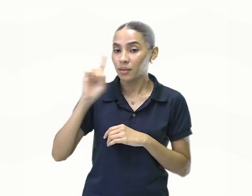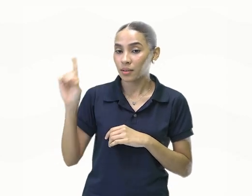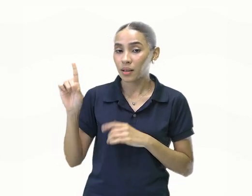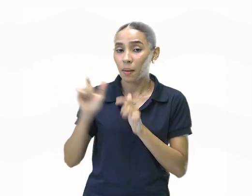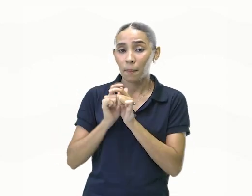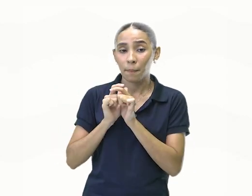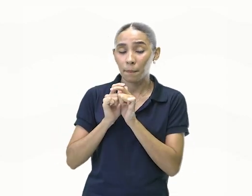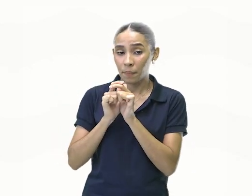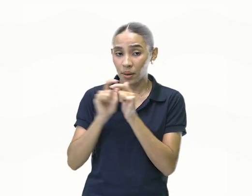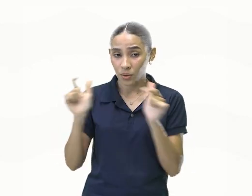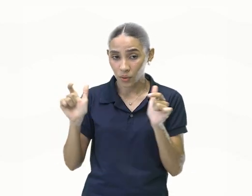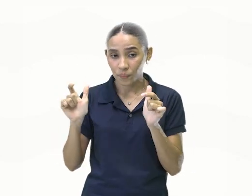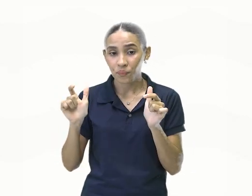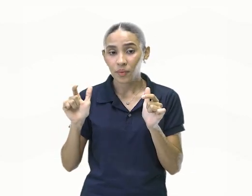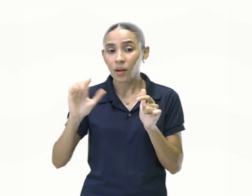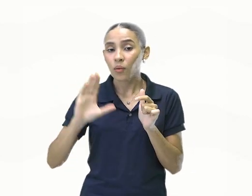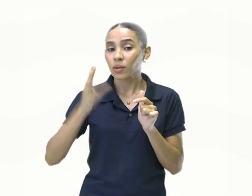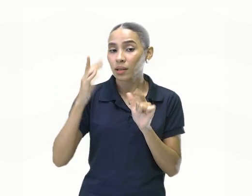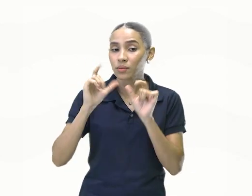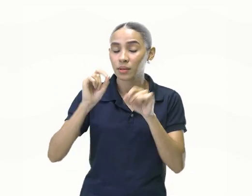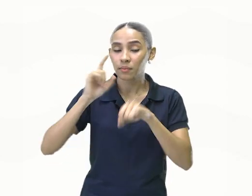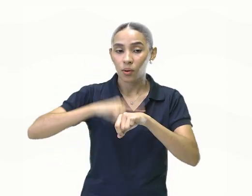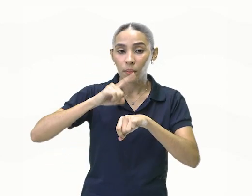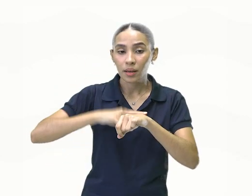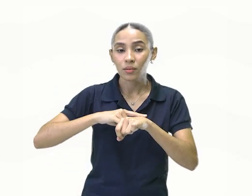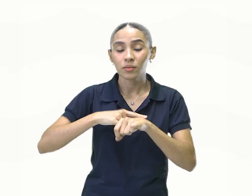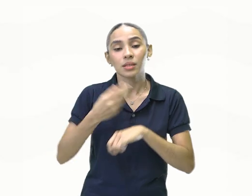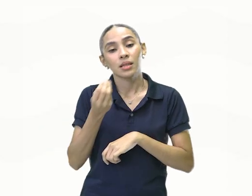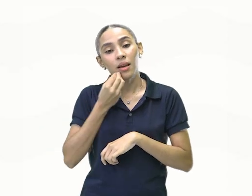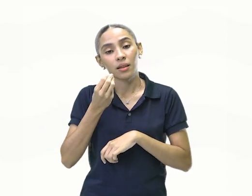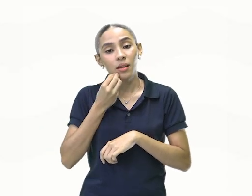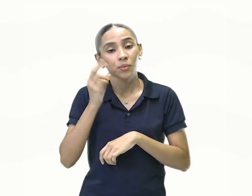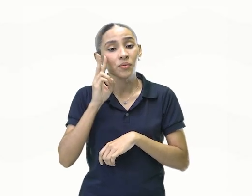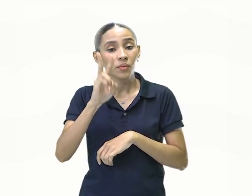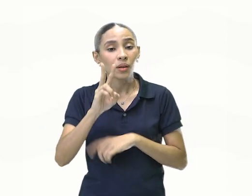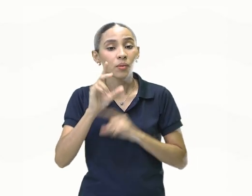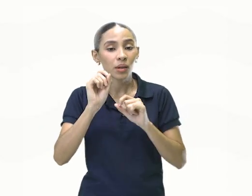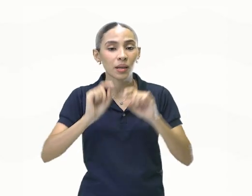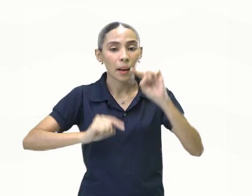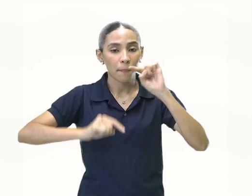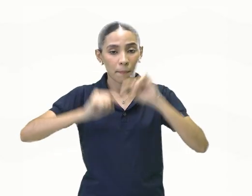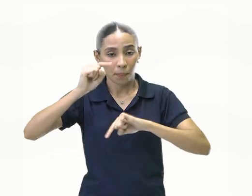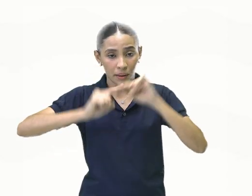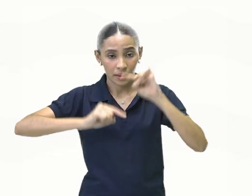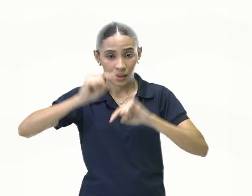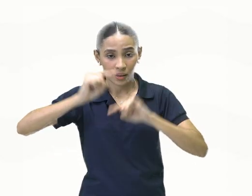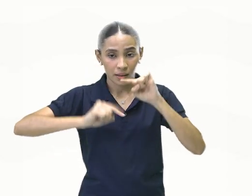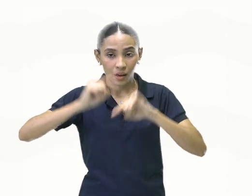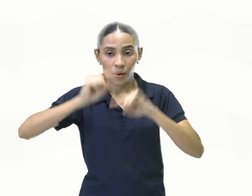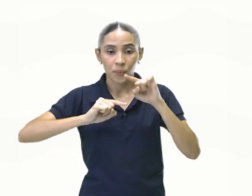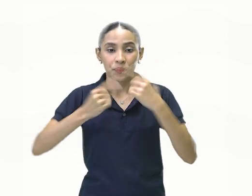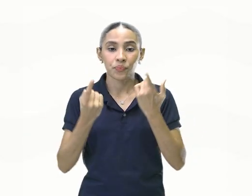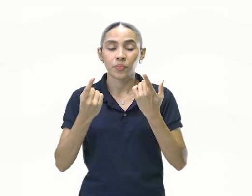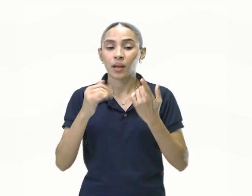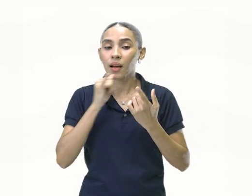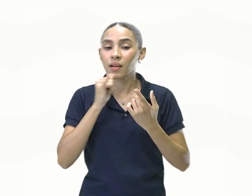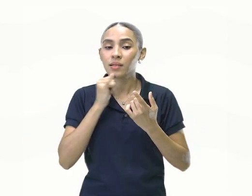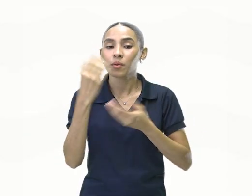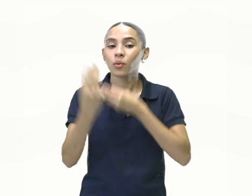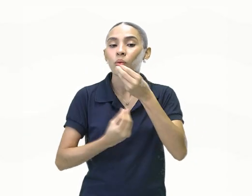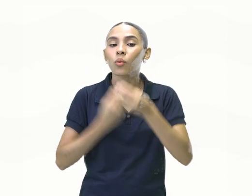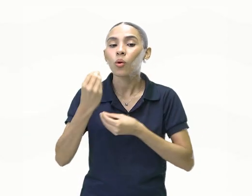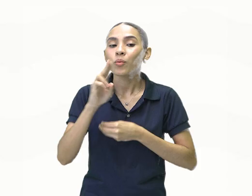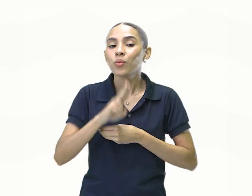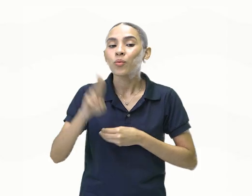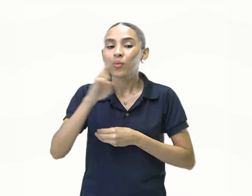imagem. Na maior parte das vezes, ocorre em momentos que tentamos enxergar